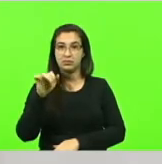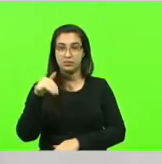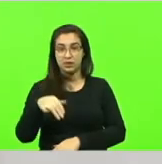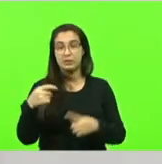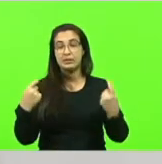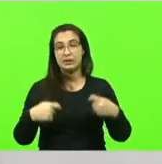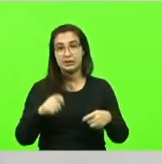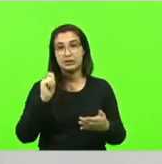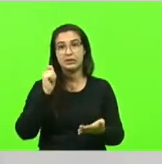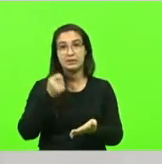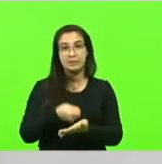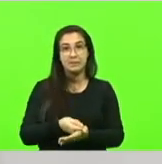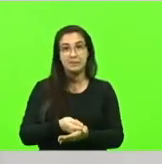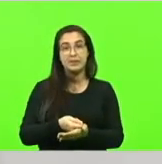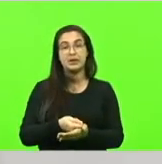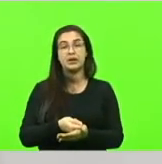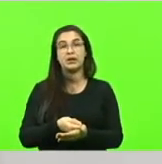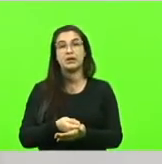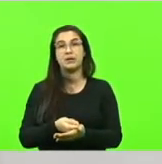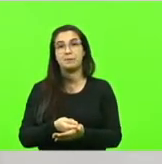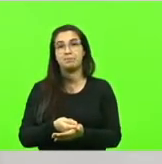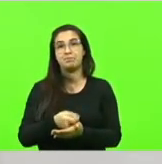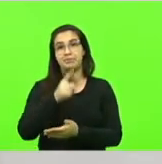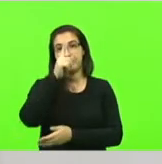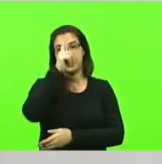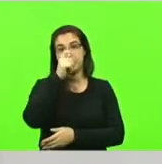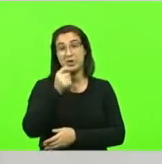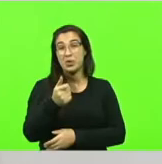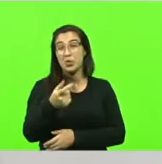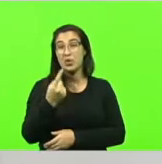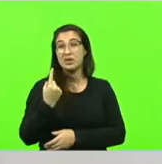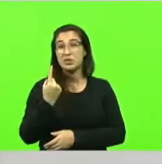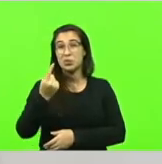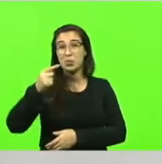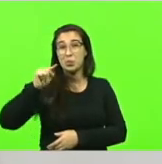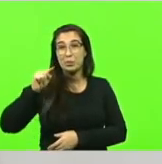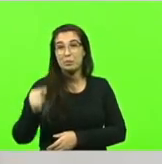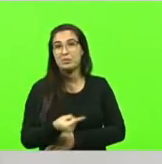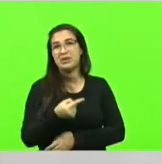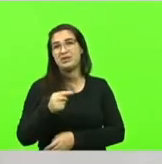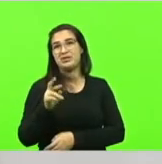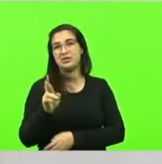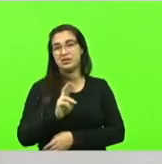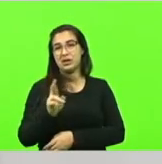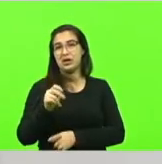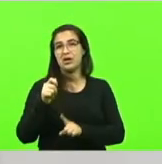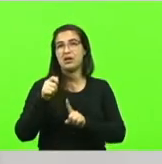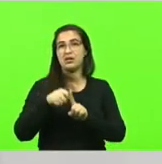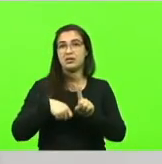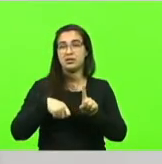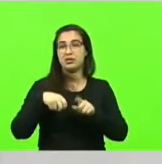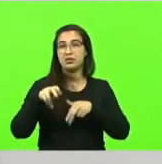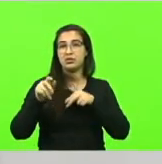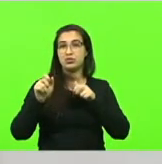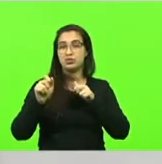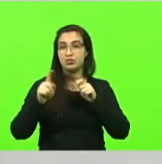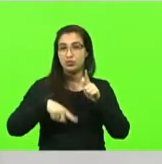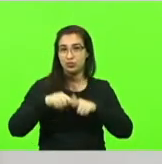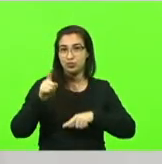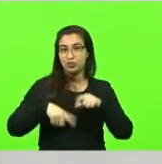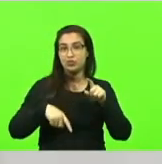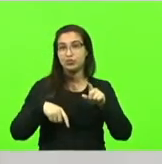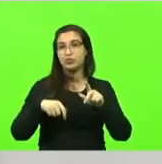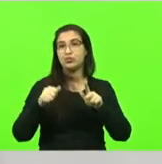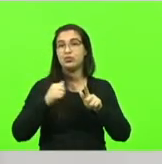que receba, né, do Estado esse dinheiro, quase R$ 1 milhão. Julho, agosto e setembro não